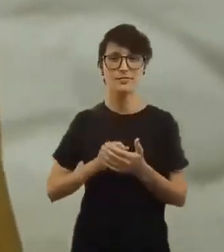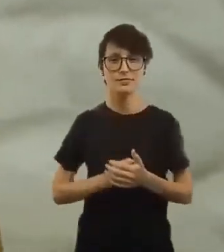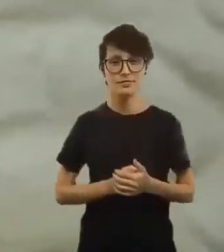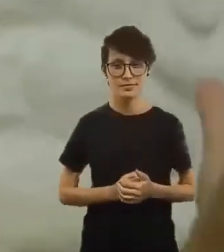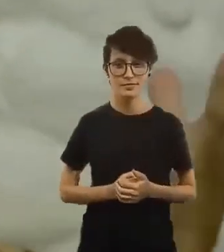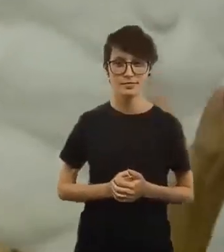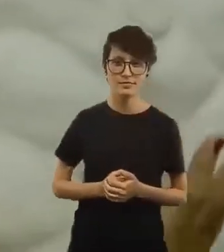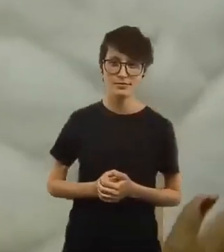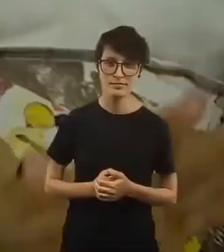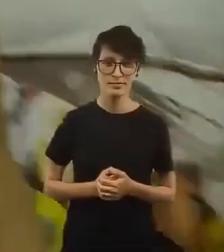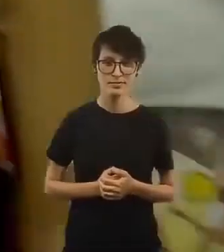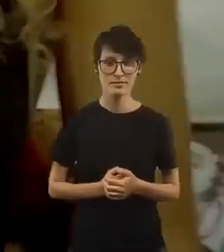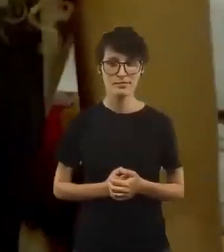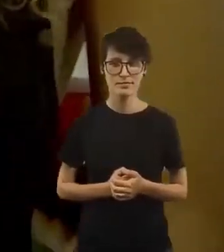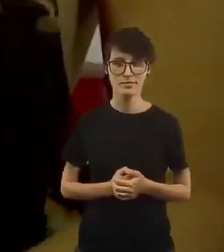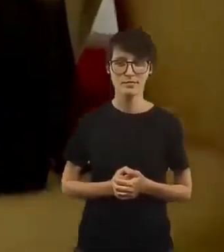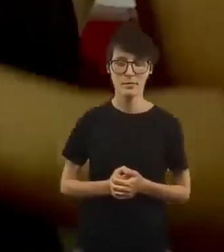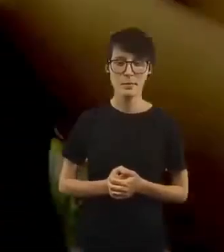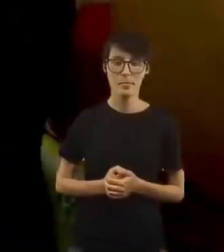realidade.